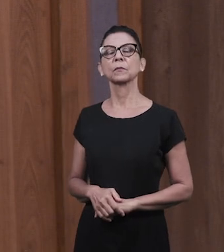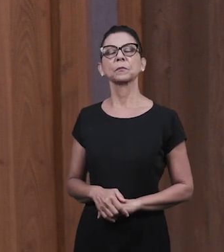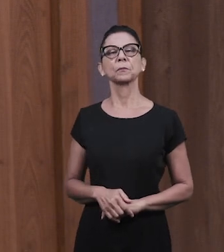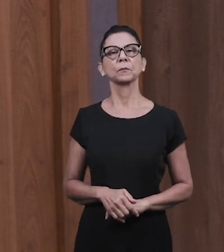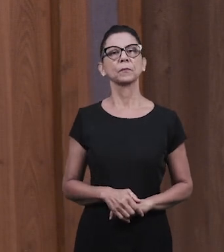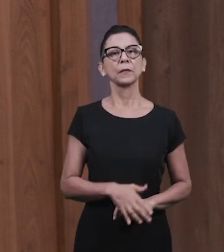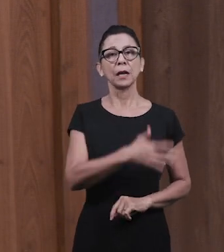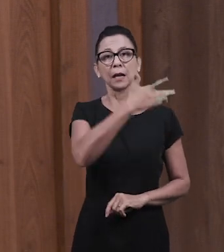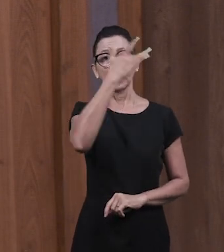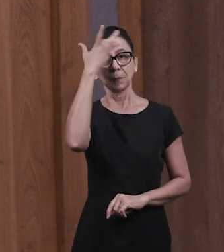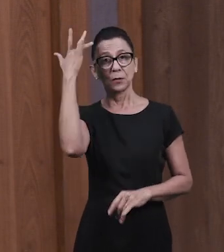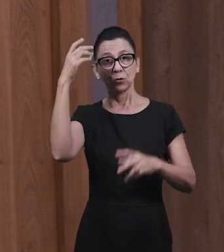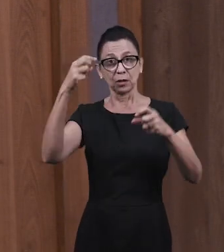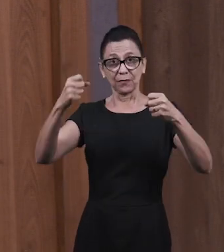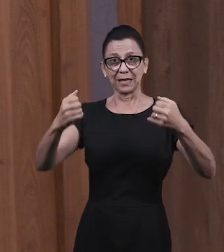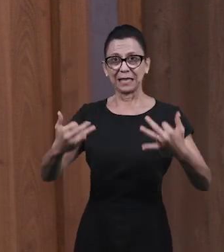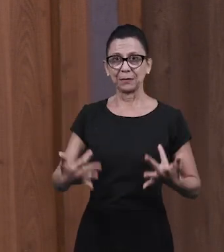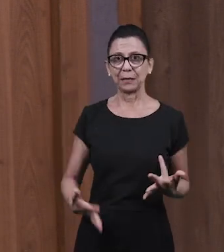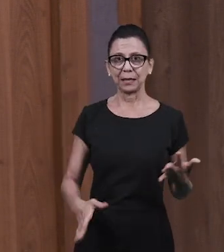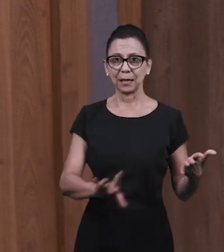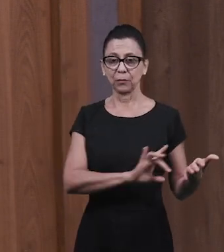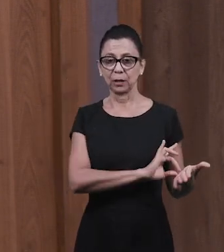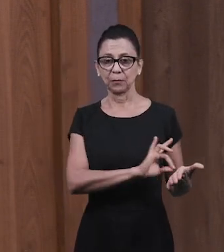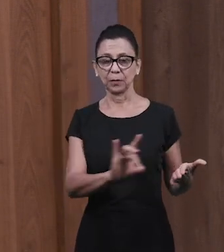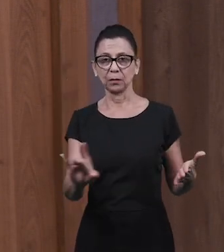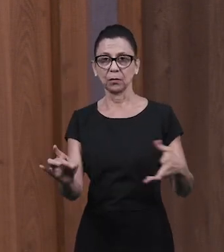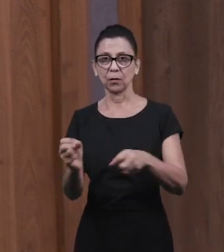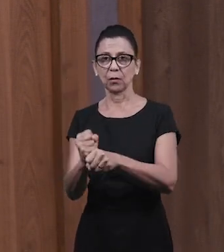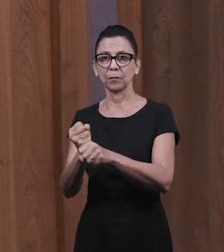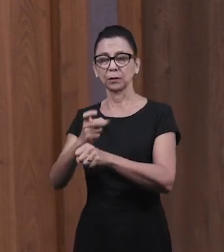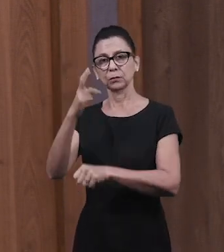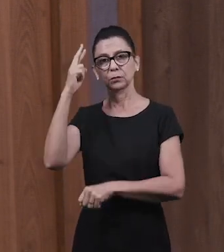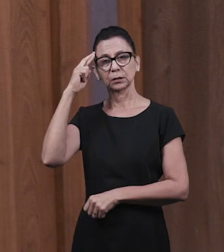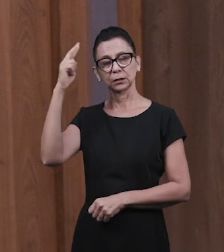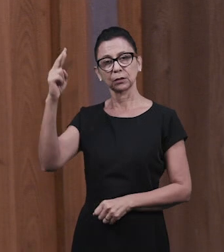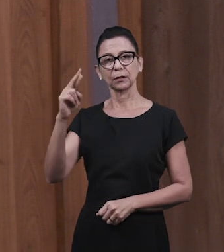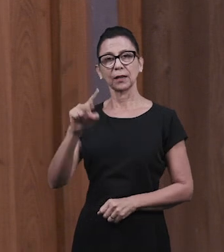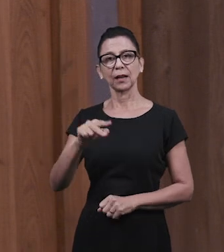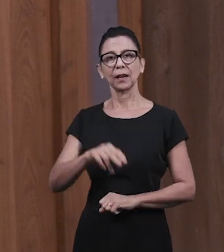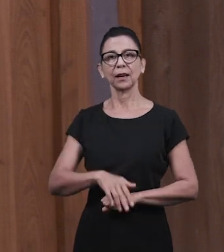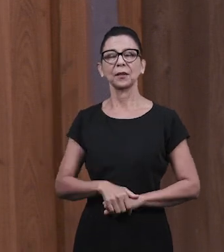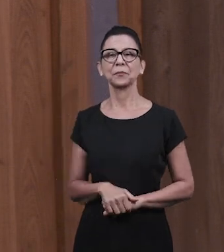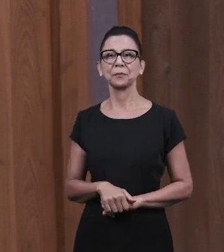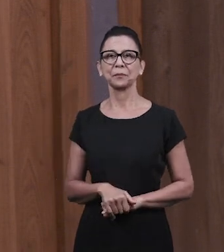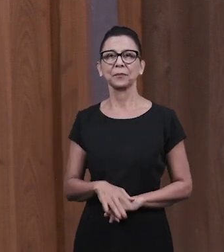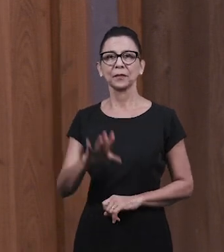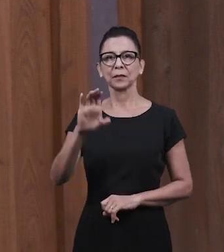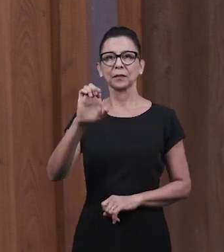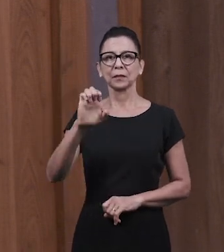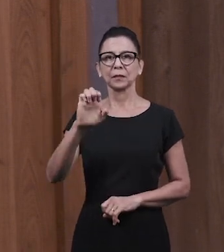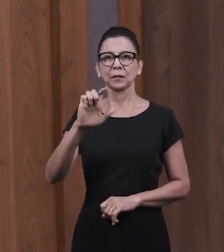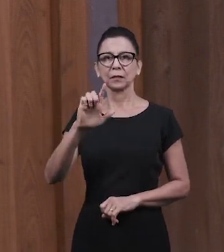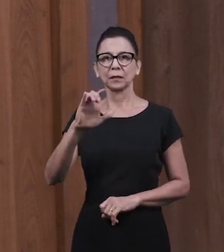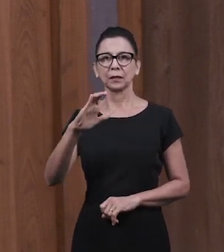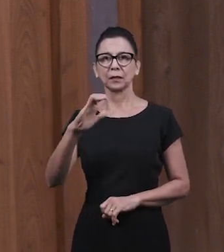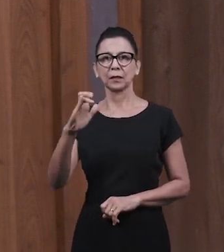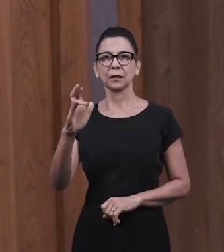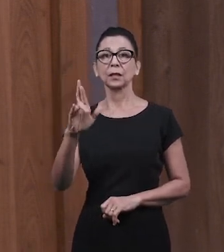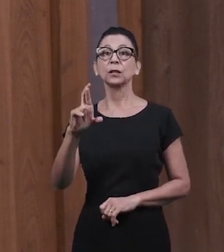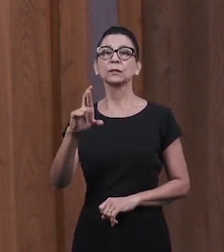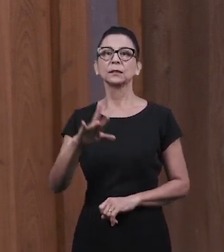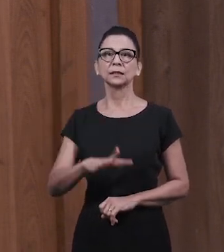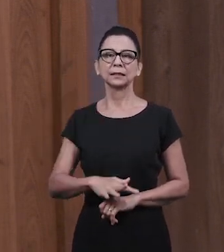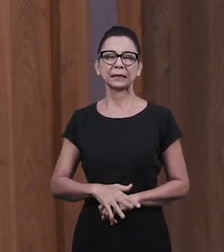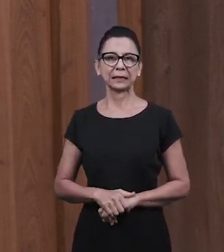reação aqui de oposição, de inimigo da obra do Senhor, é exatamente o nosso irmão Elcir. Ele é diácono